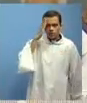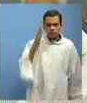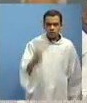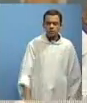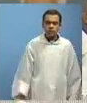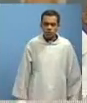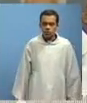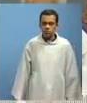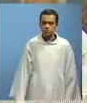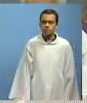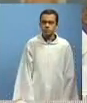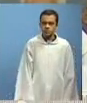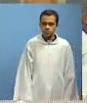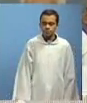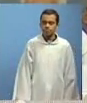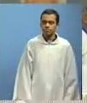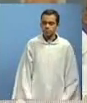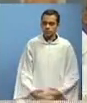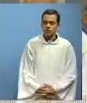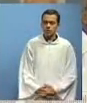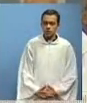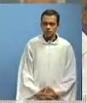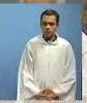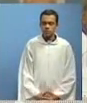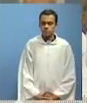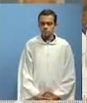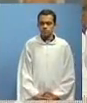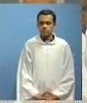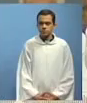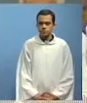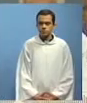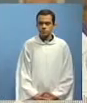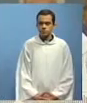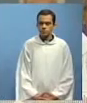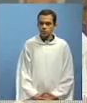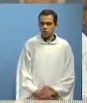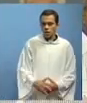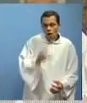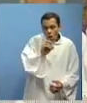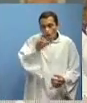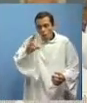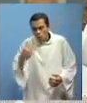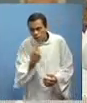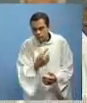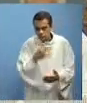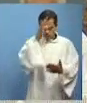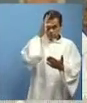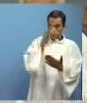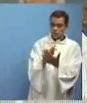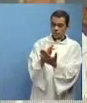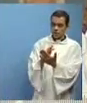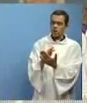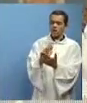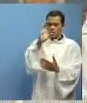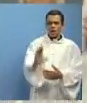exclusivamente a providência de deus e deus não deixa faltar nada nada nada nada ou a gente vive a fé ou a gente se falou em